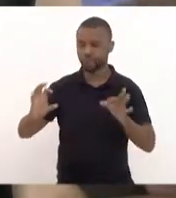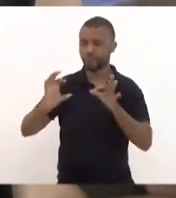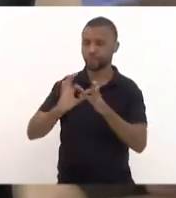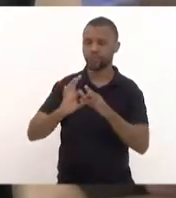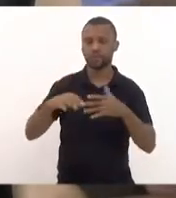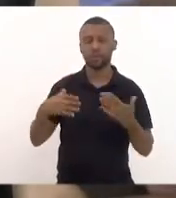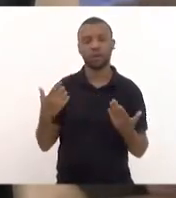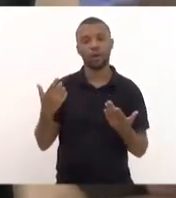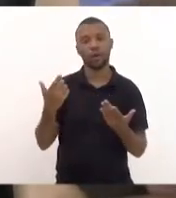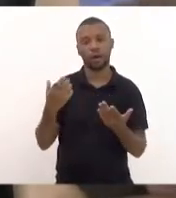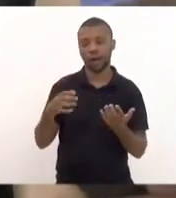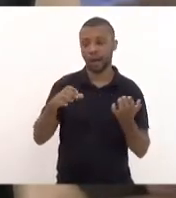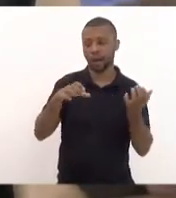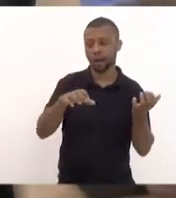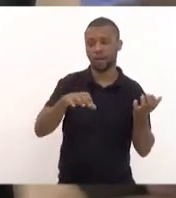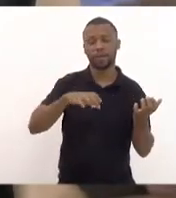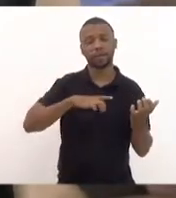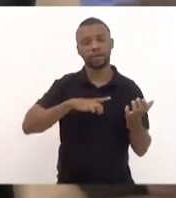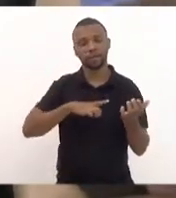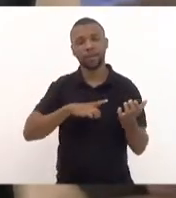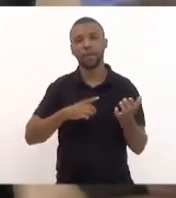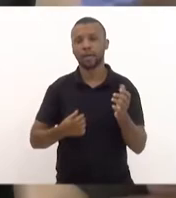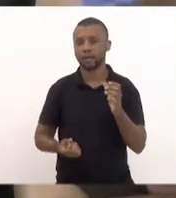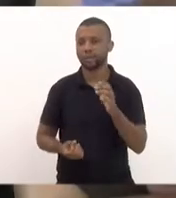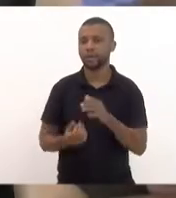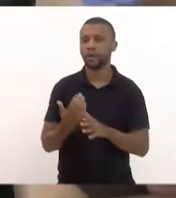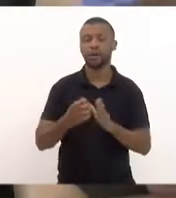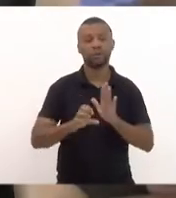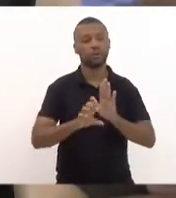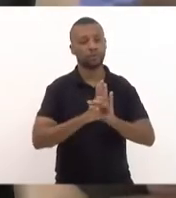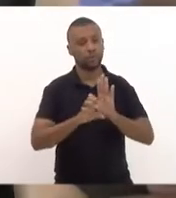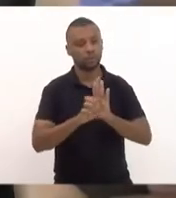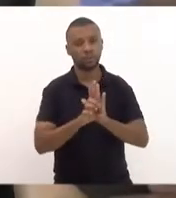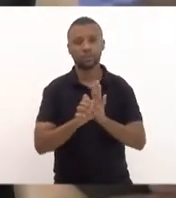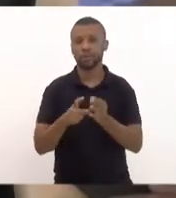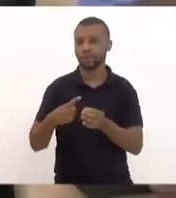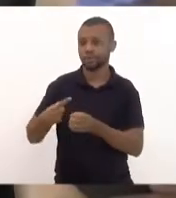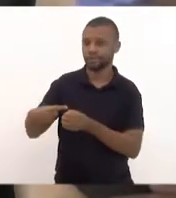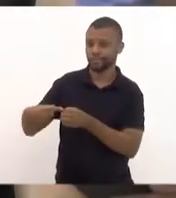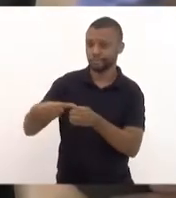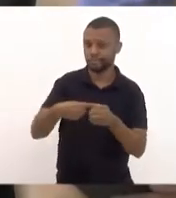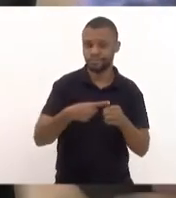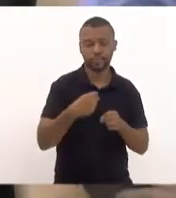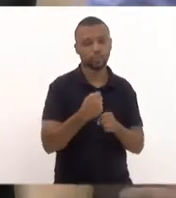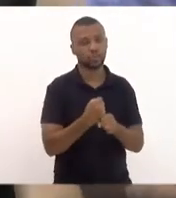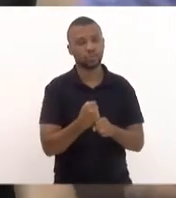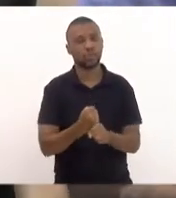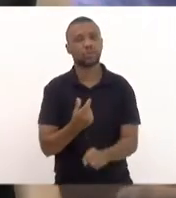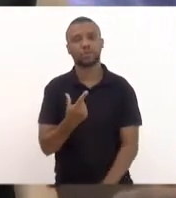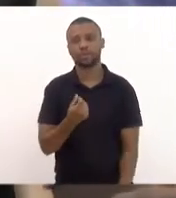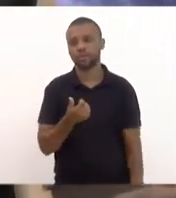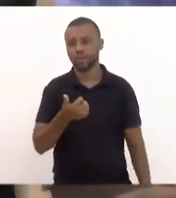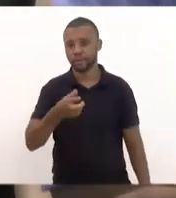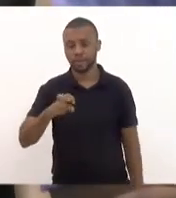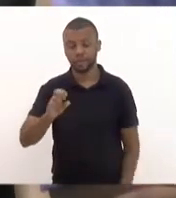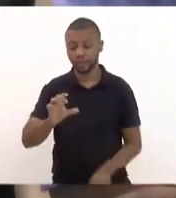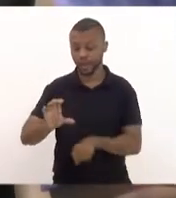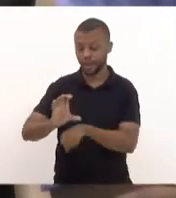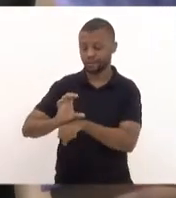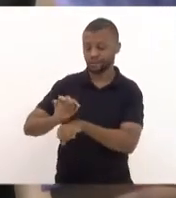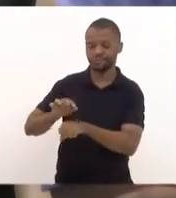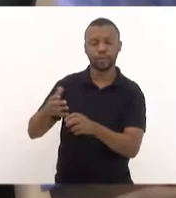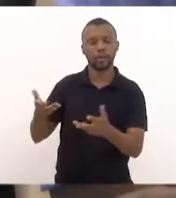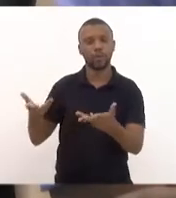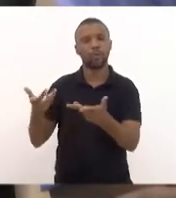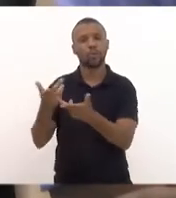surge a partir do Estatuto das Metrópoles, né, que foi feito em 2015, né, porque a nossa Constituição ela é maravilhosa, eu acho, mas